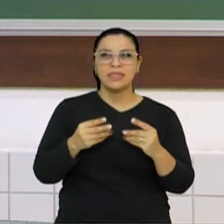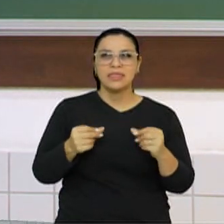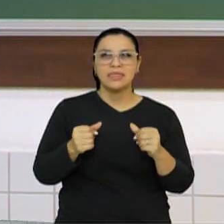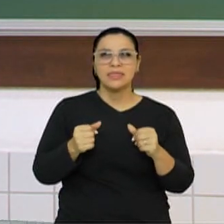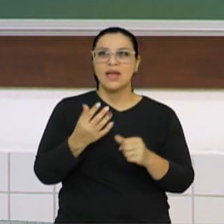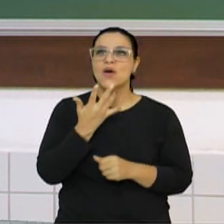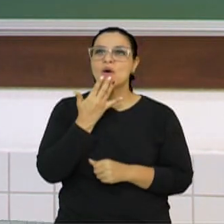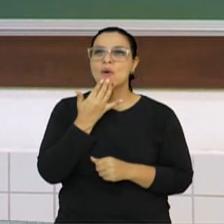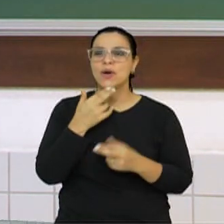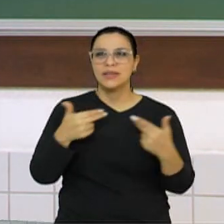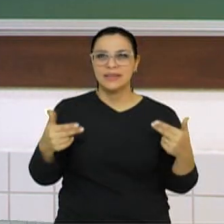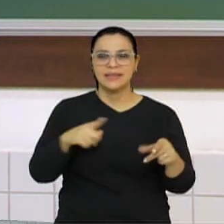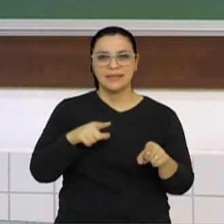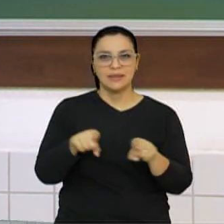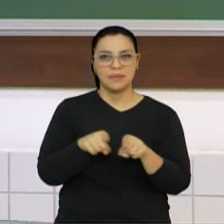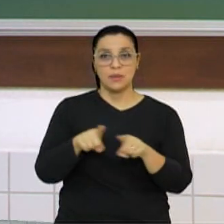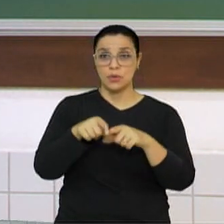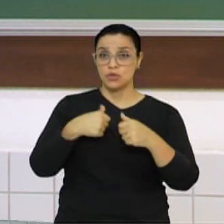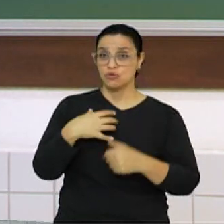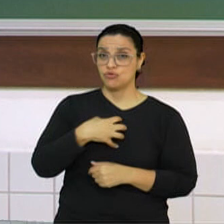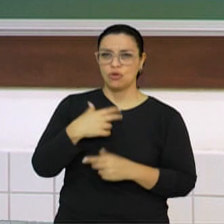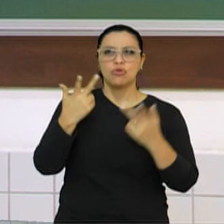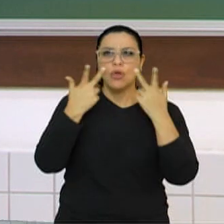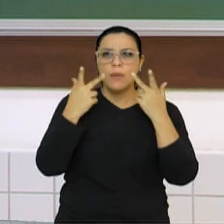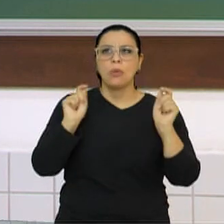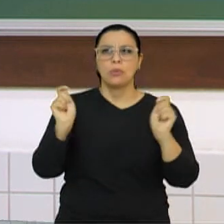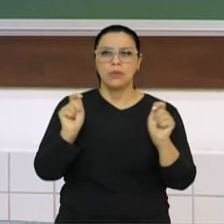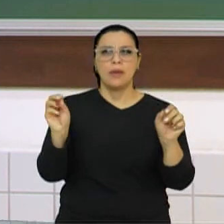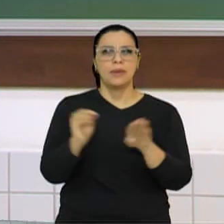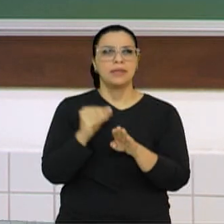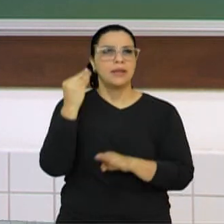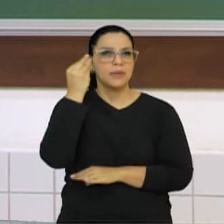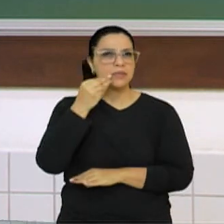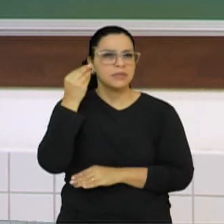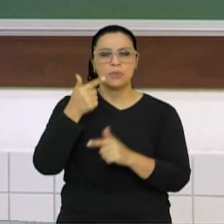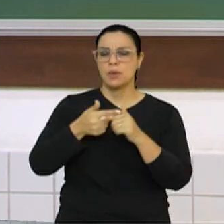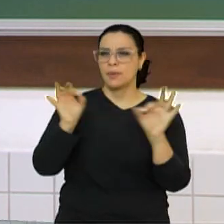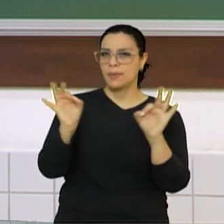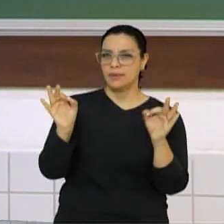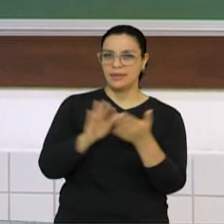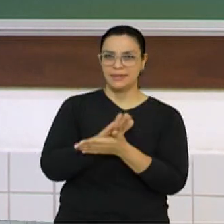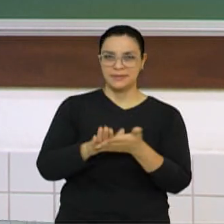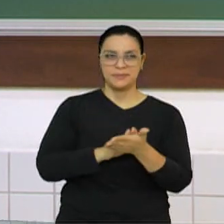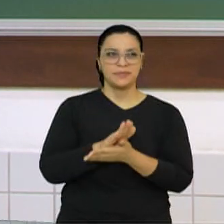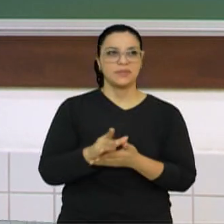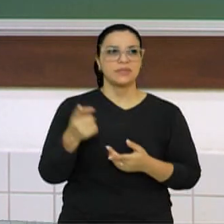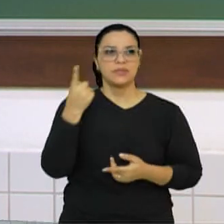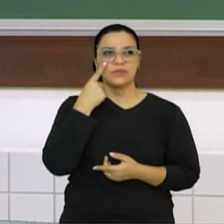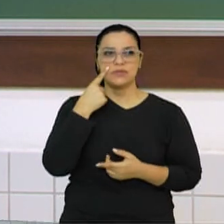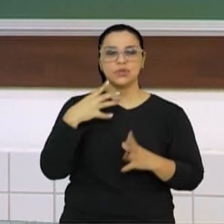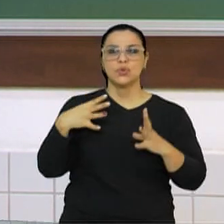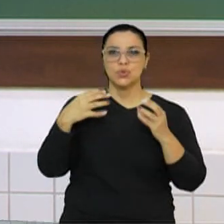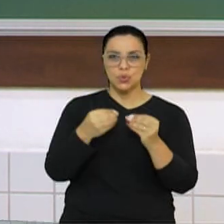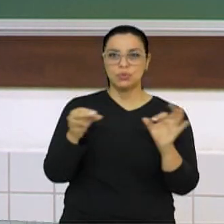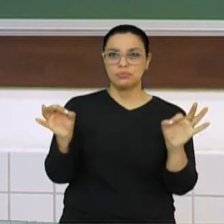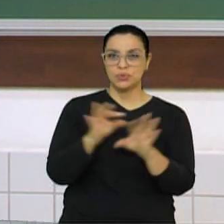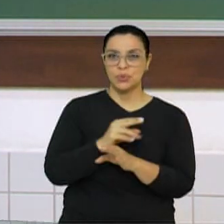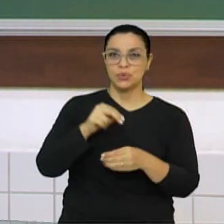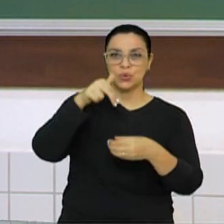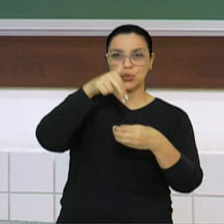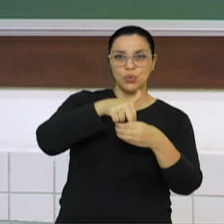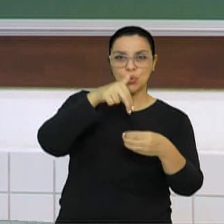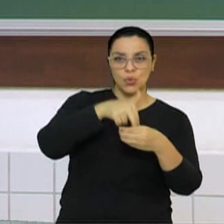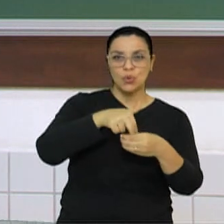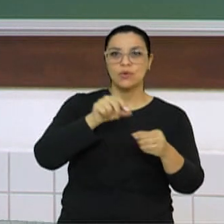têm corantes, né? Mas, de qualquer maneira, vale ali a experiência, não tem problema nenhum, tá? Então, revisando aqui, gente,